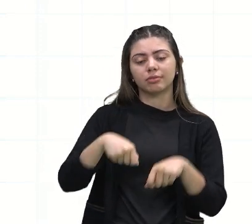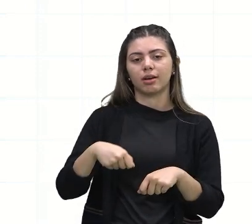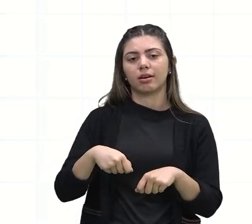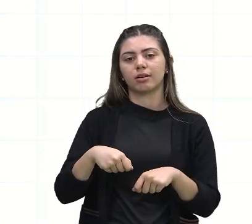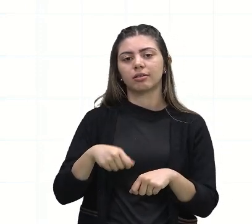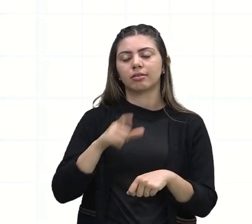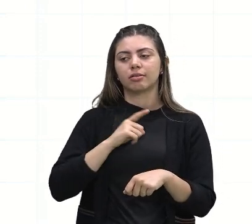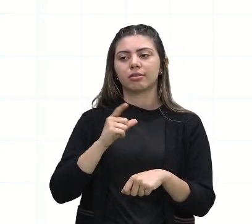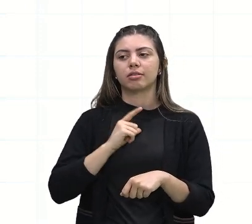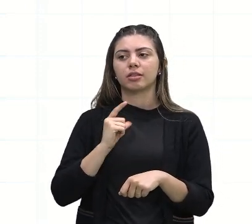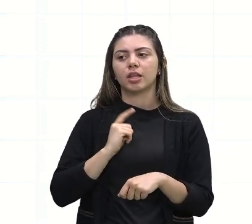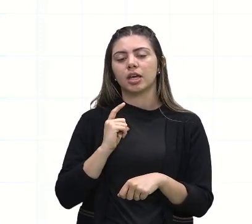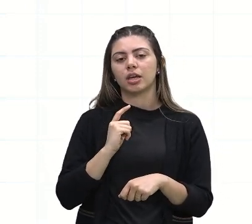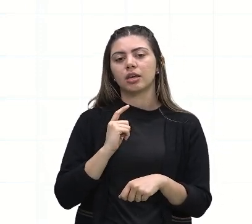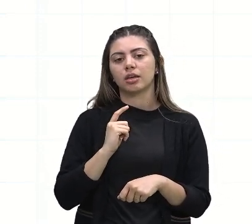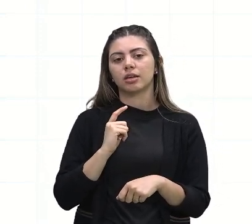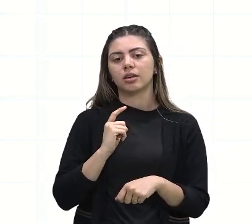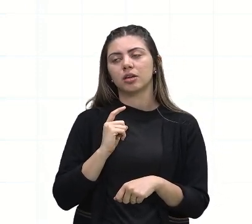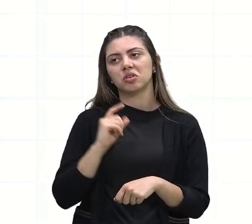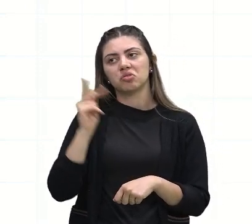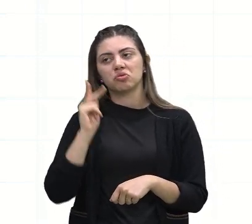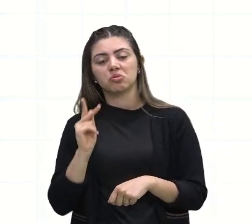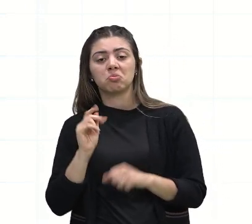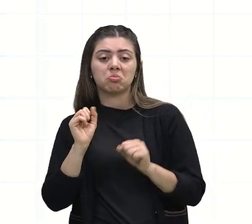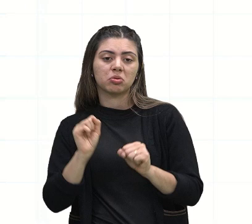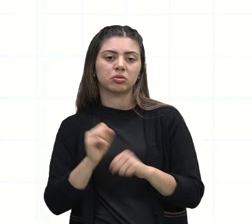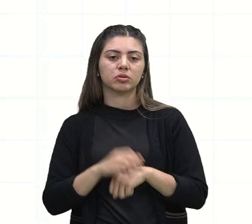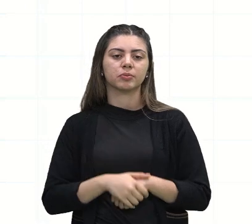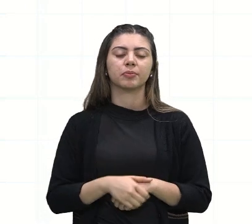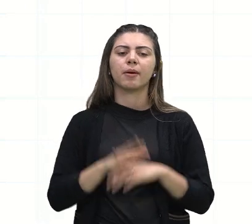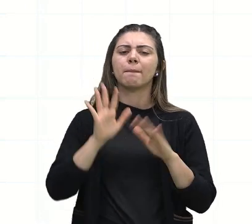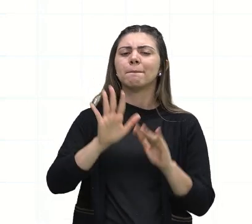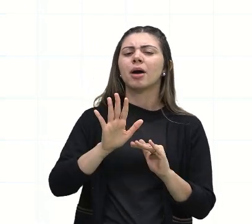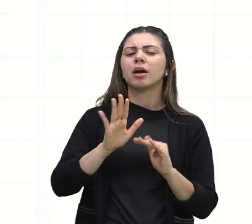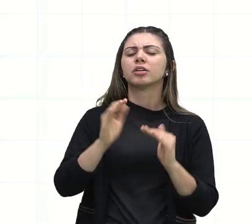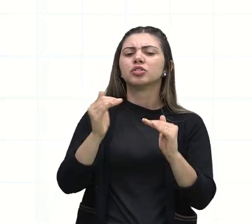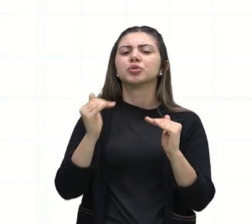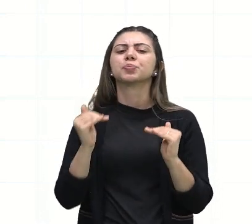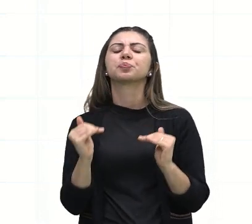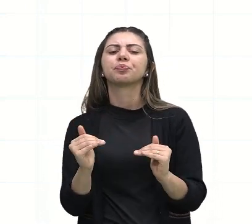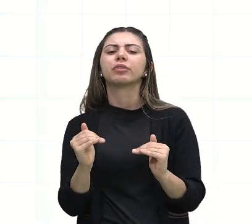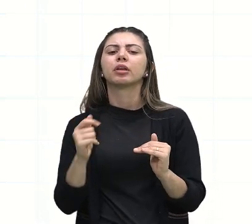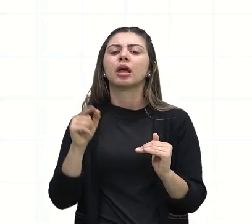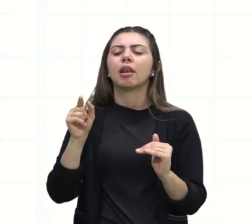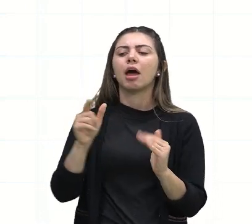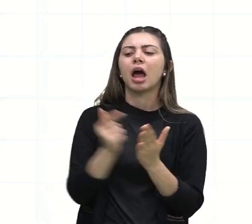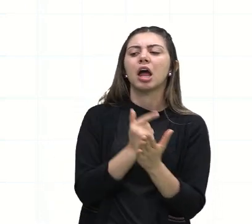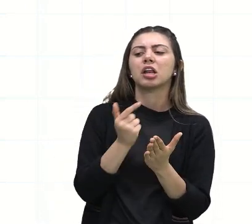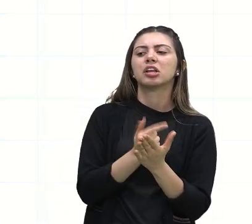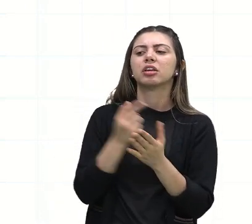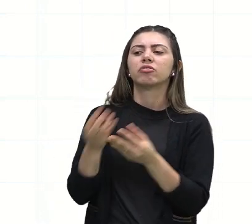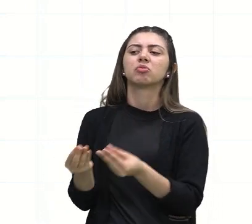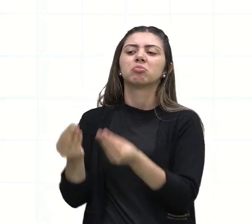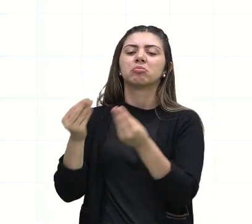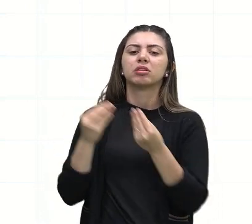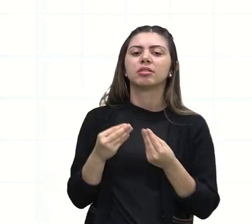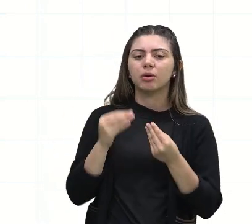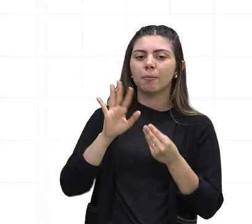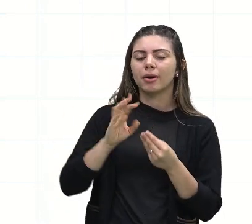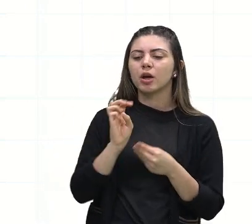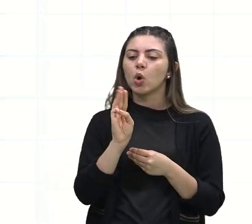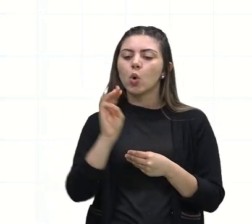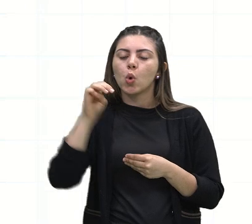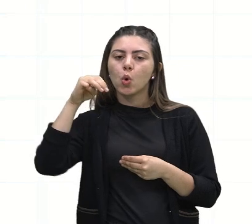né? Mas, se eu disser que eu ganhei um livro, pode ser qualquer livro,